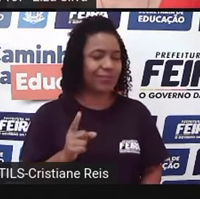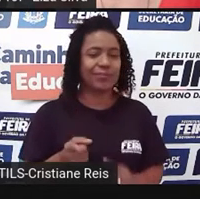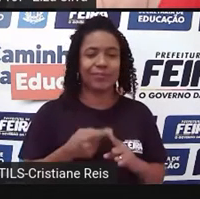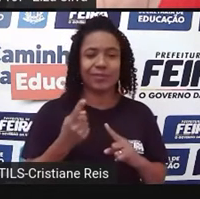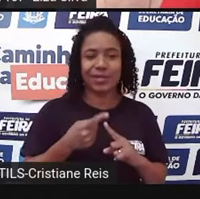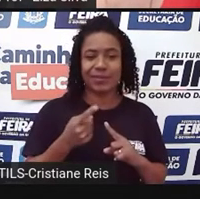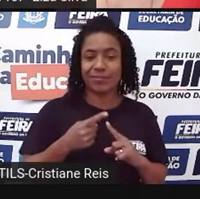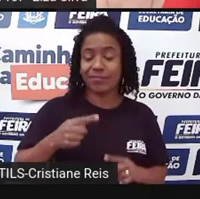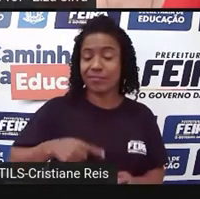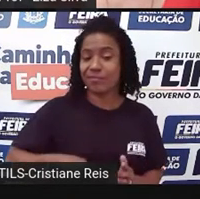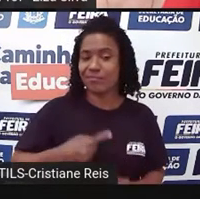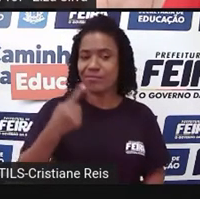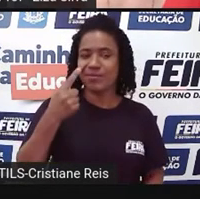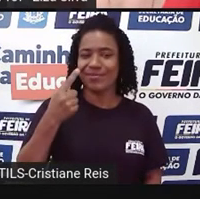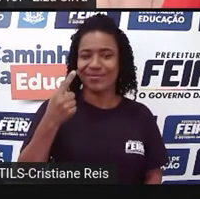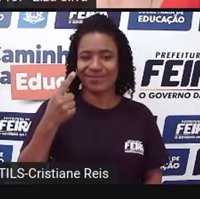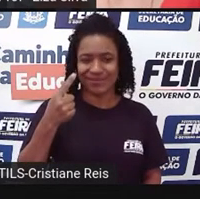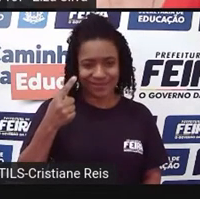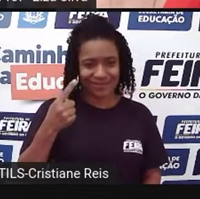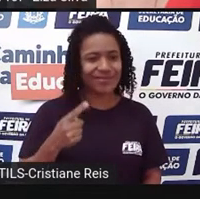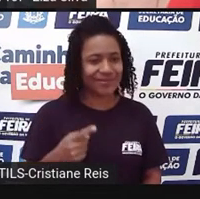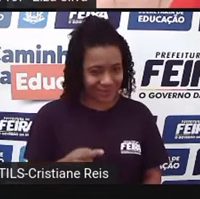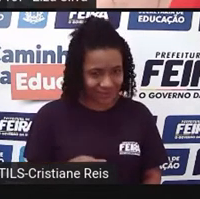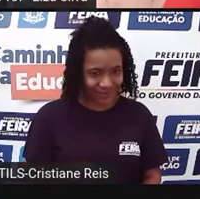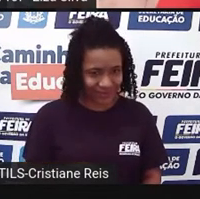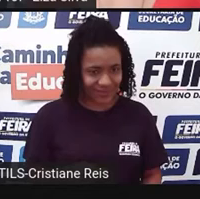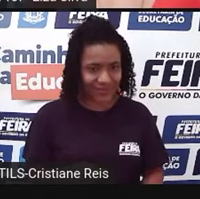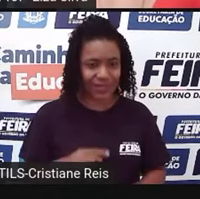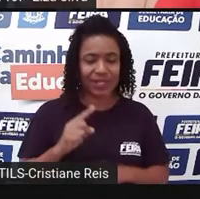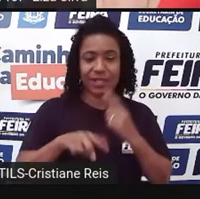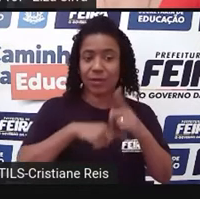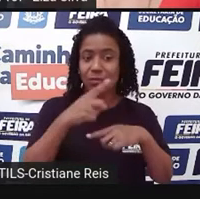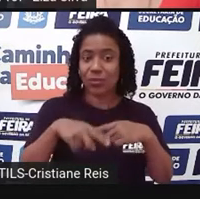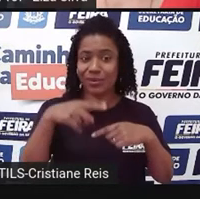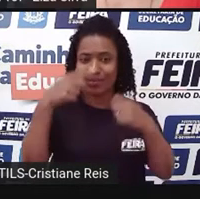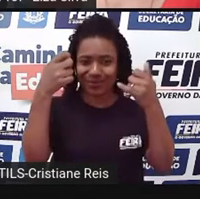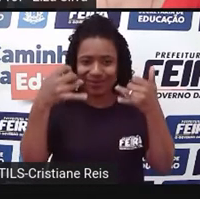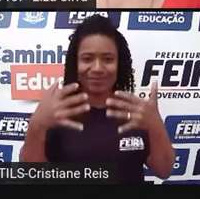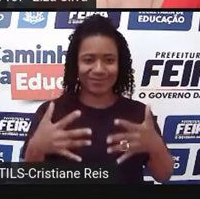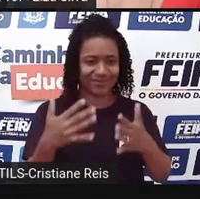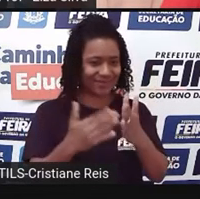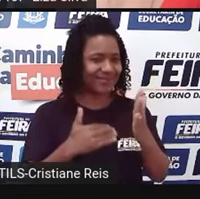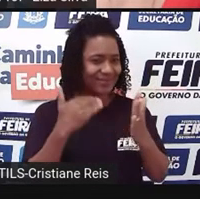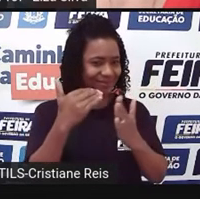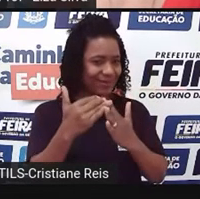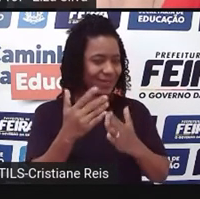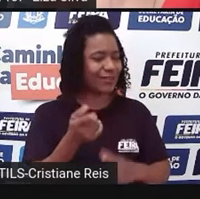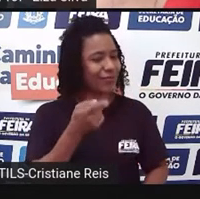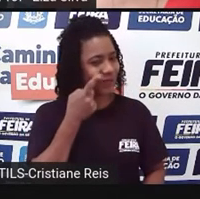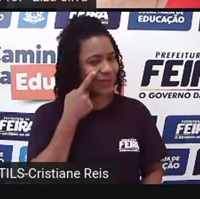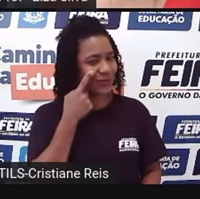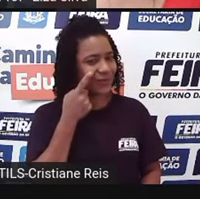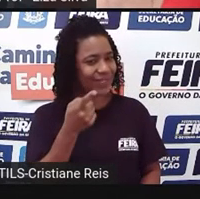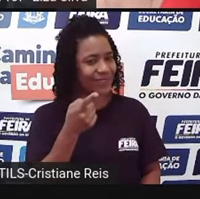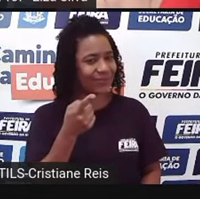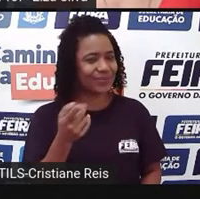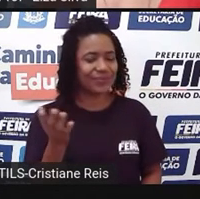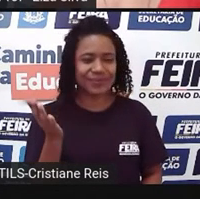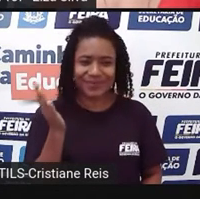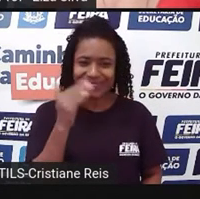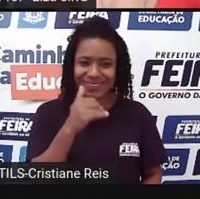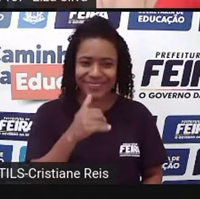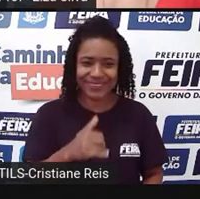primeiro força mas a gente vai aprender um pouco mais sobre isso na sequência vamos conferir leves que